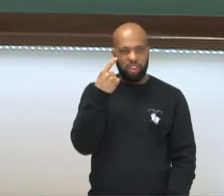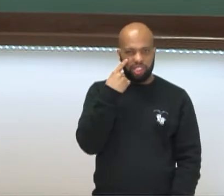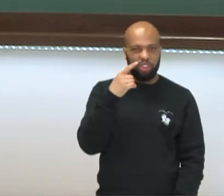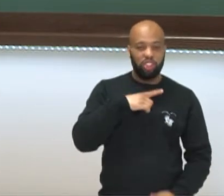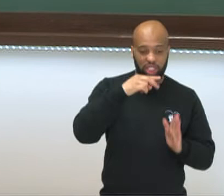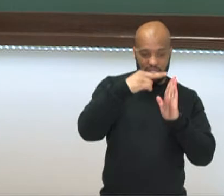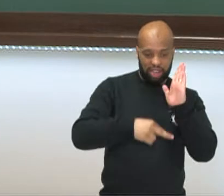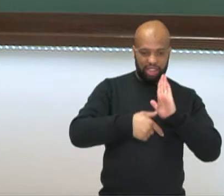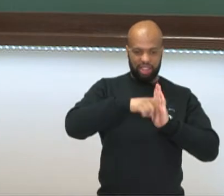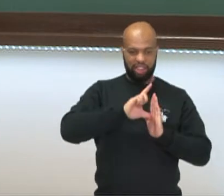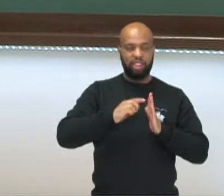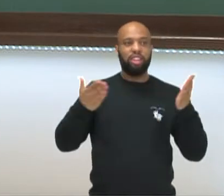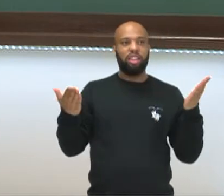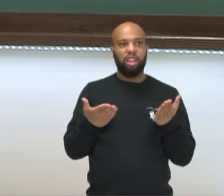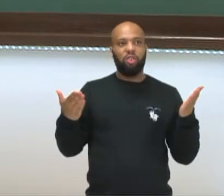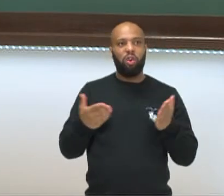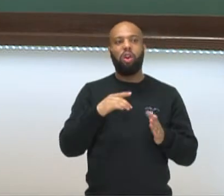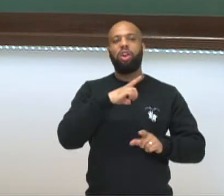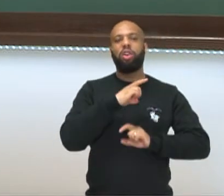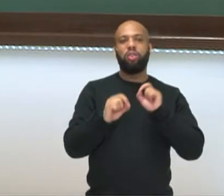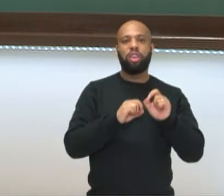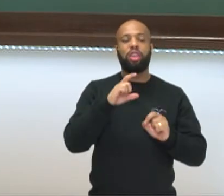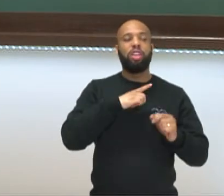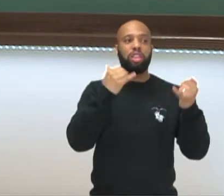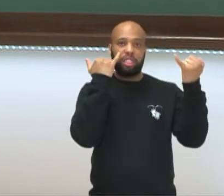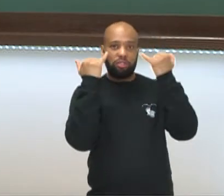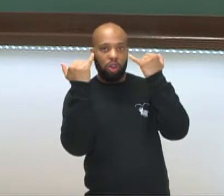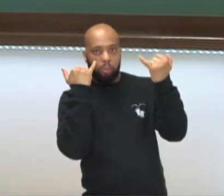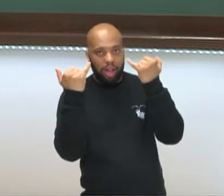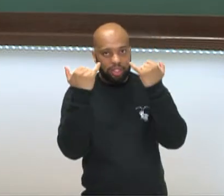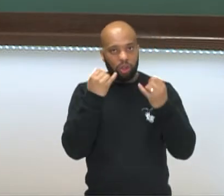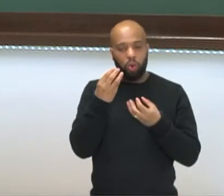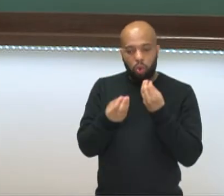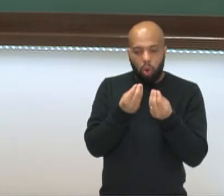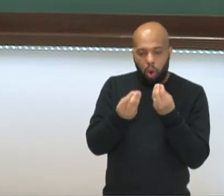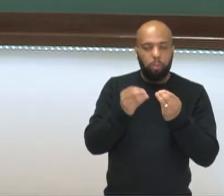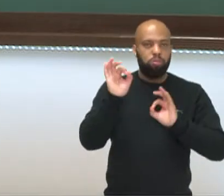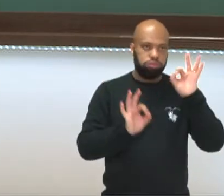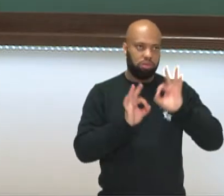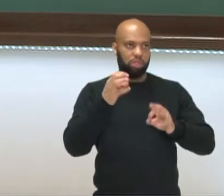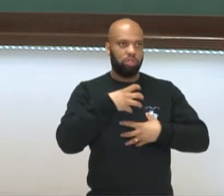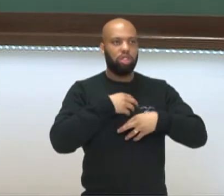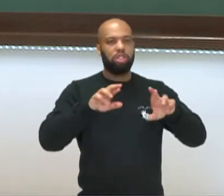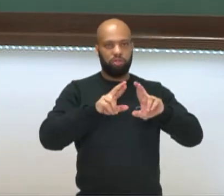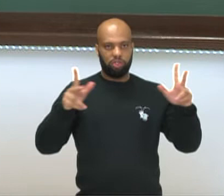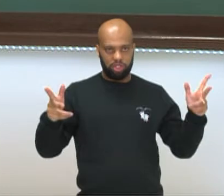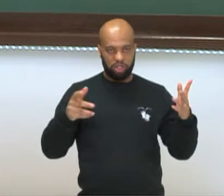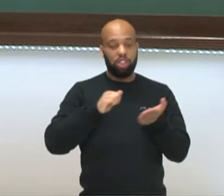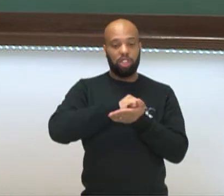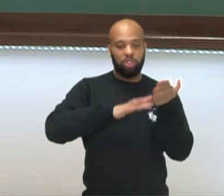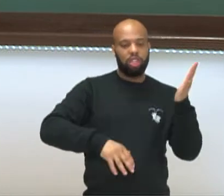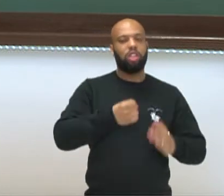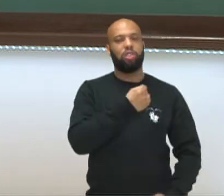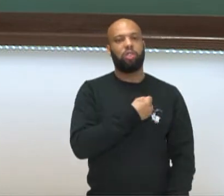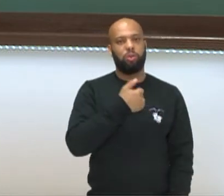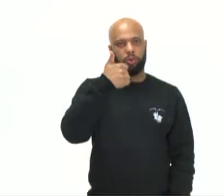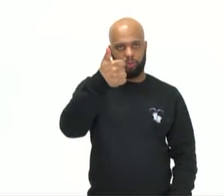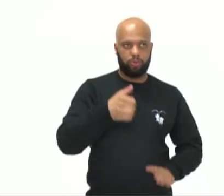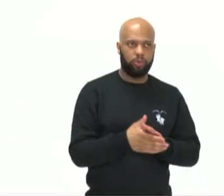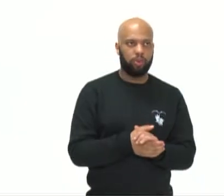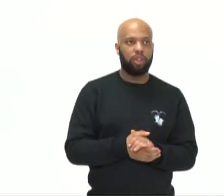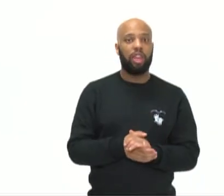tinha lá? E aqui eu tinha, no infográfico, uma organização bem diferente. Atividade de número 1.